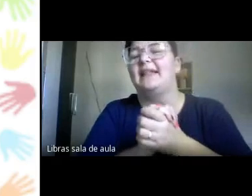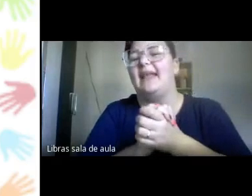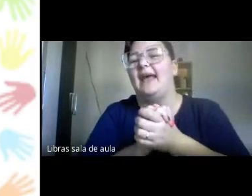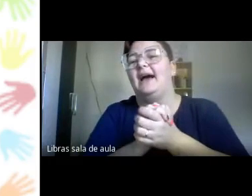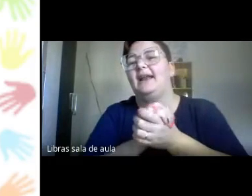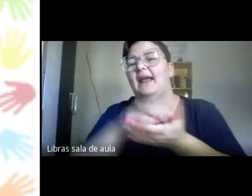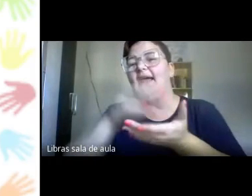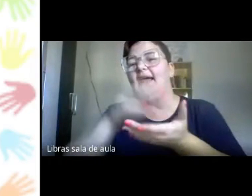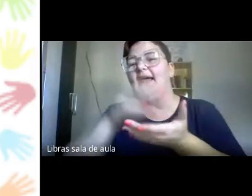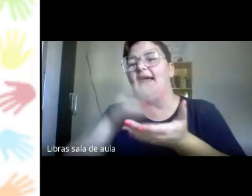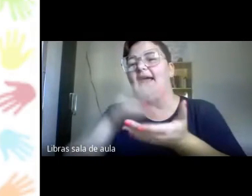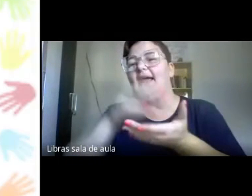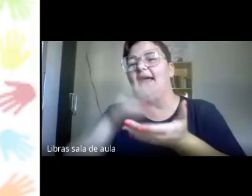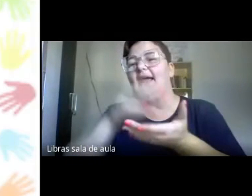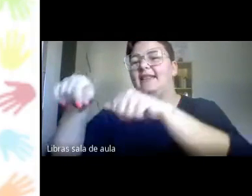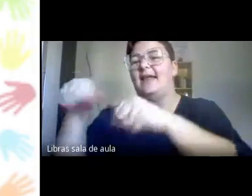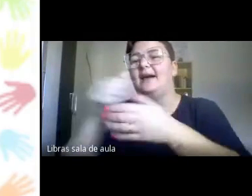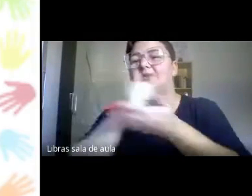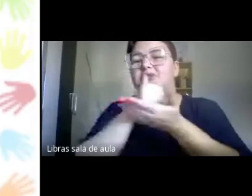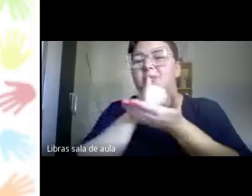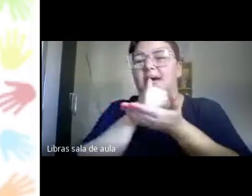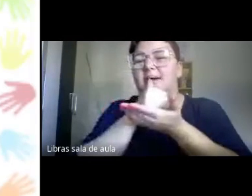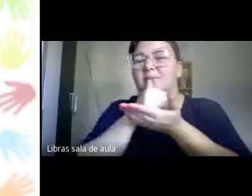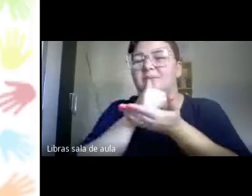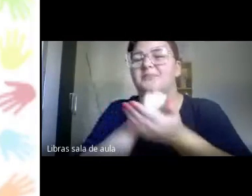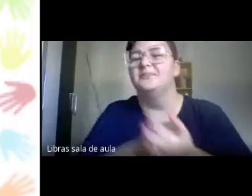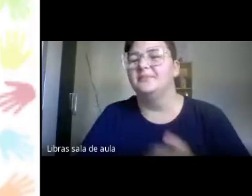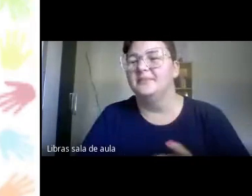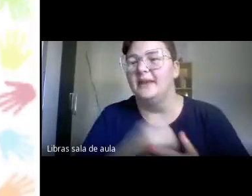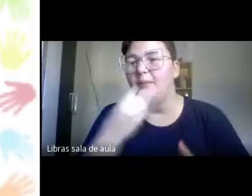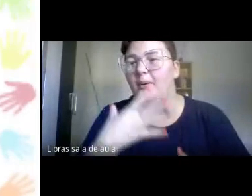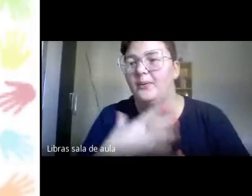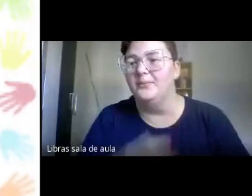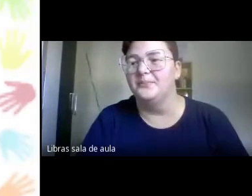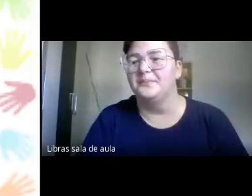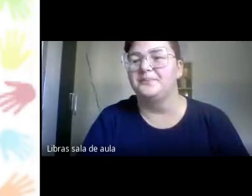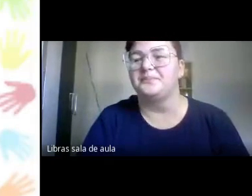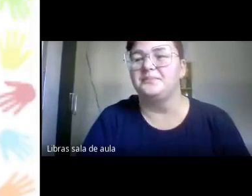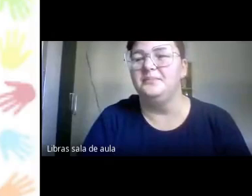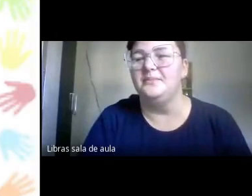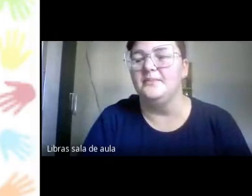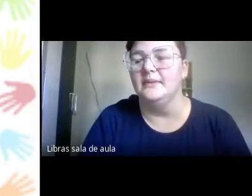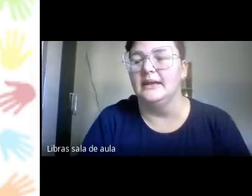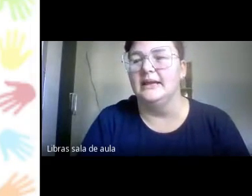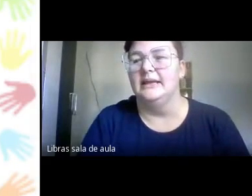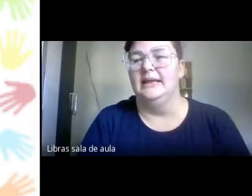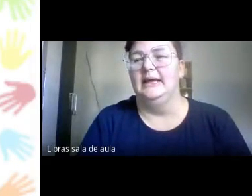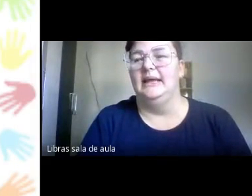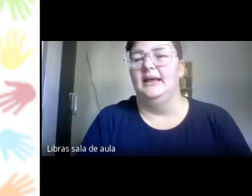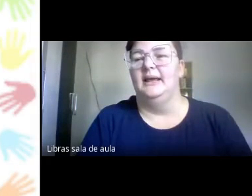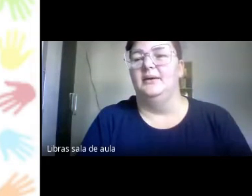que é a terra, né? É a terra do chimarrão, tá bom?